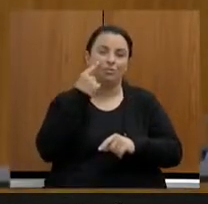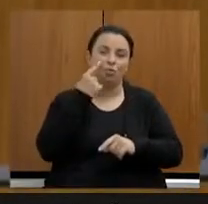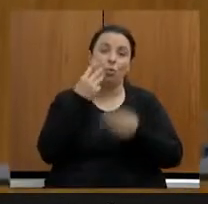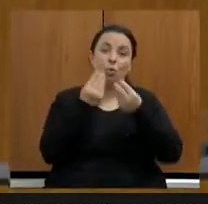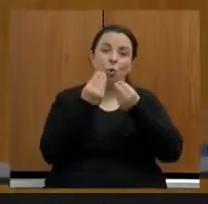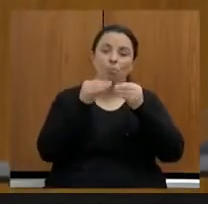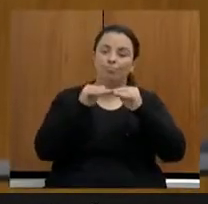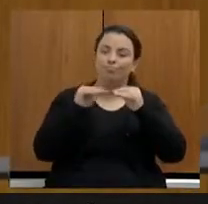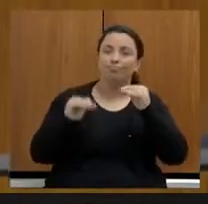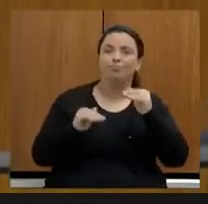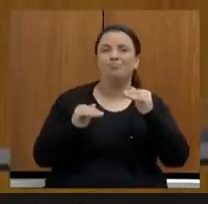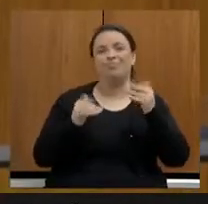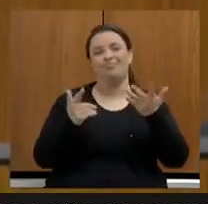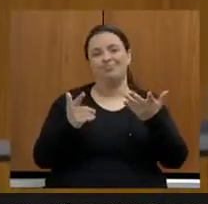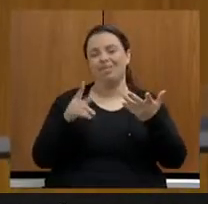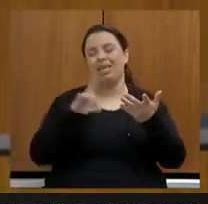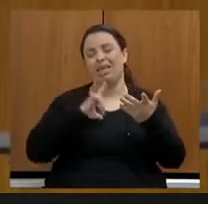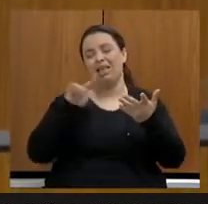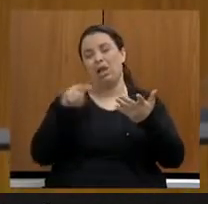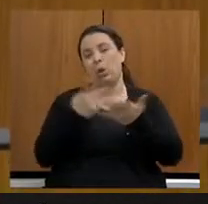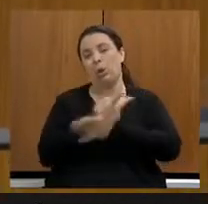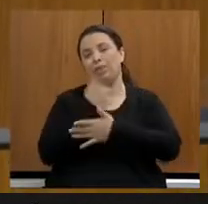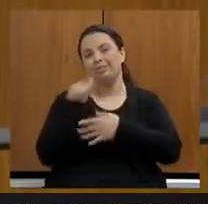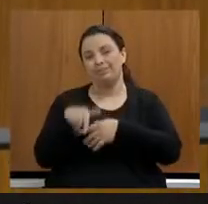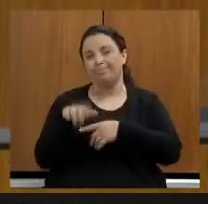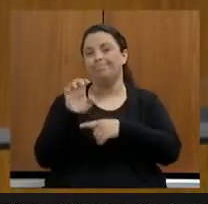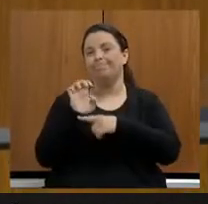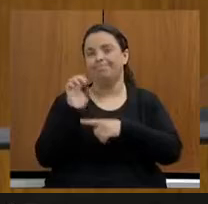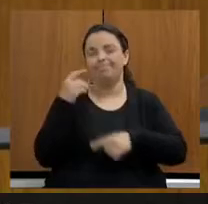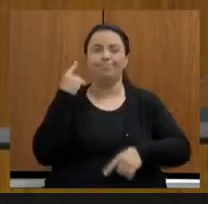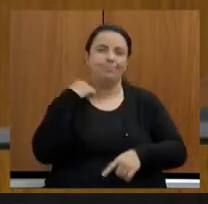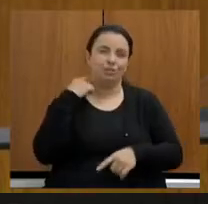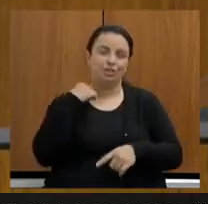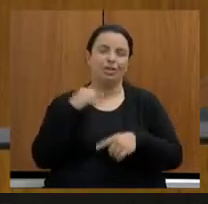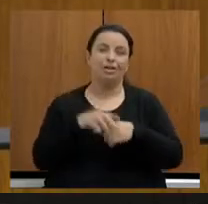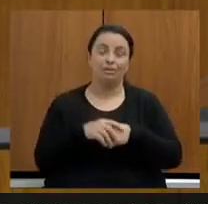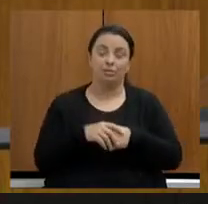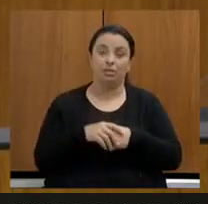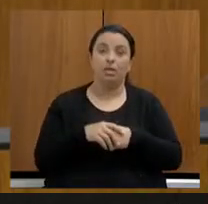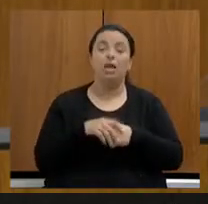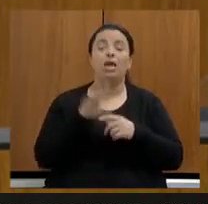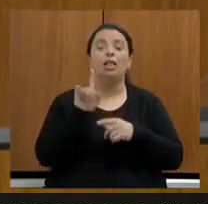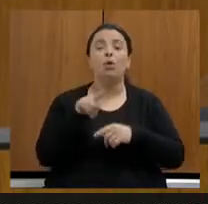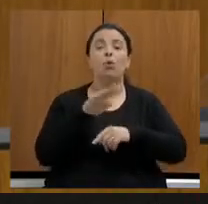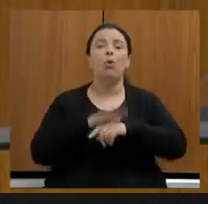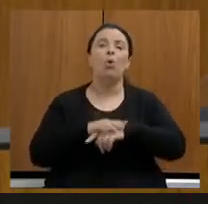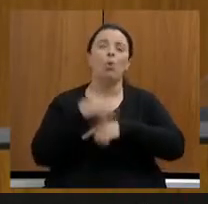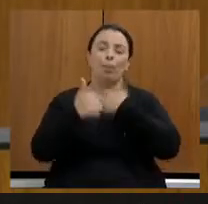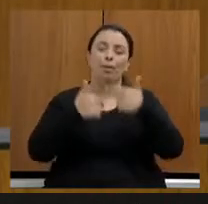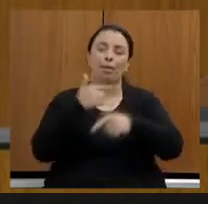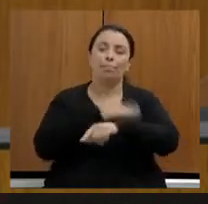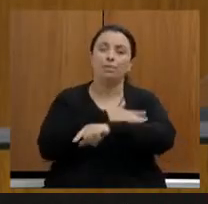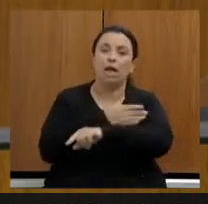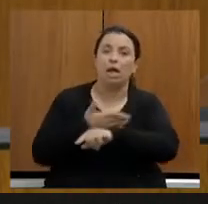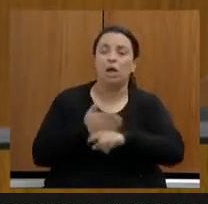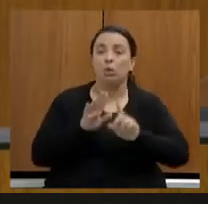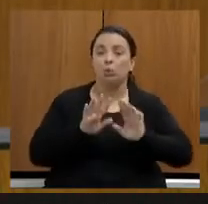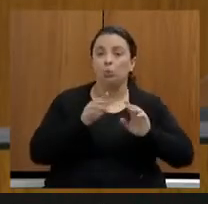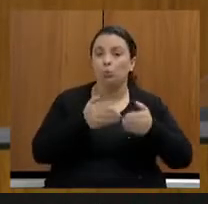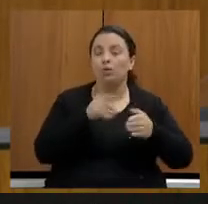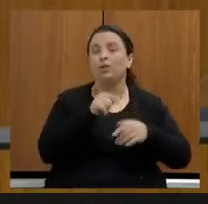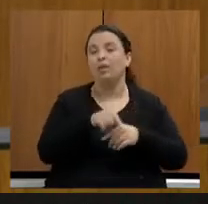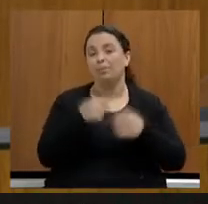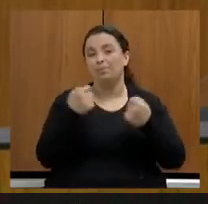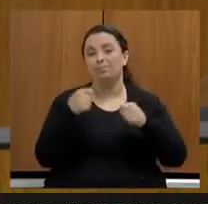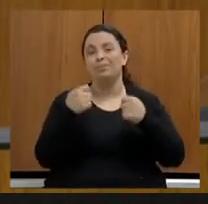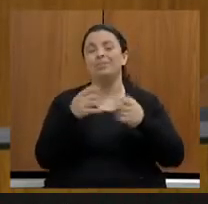injusto que se pratica que nesse estado então com relação a dedicação exclusiva também gostaria que a senhora por favor ao retornar as